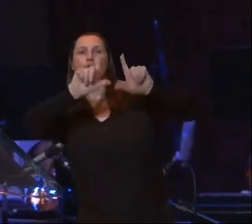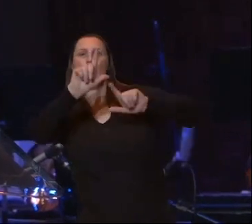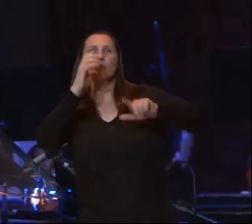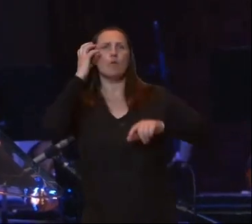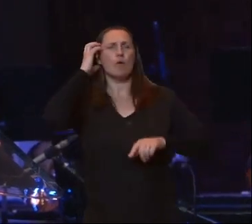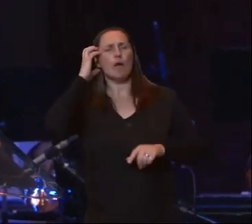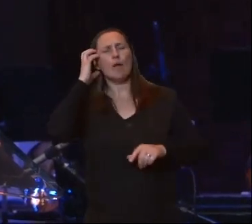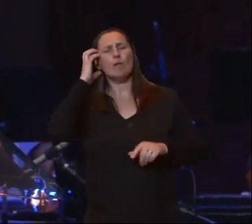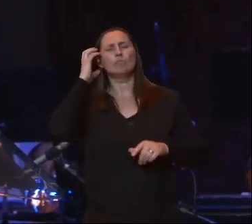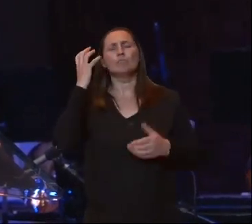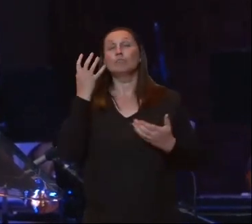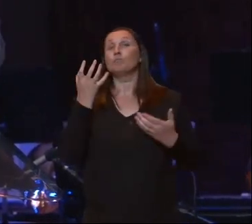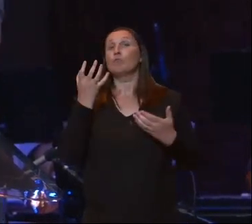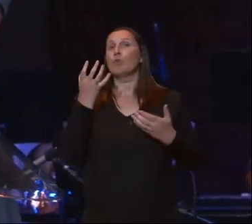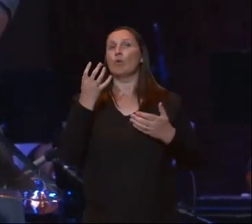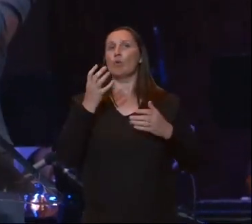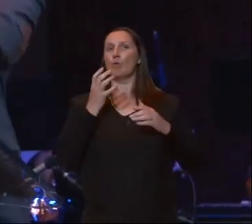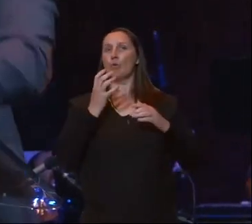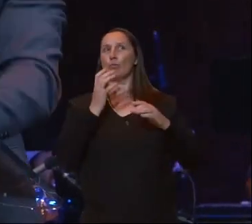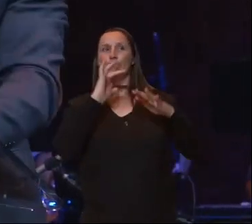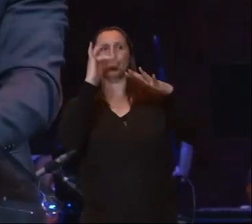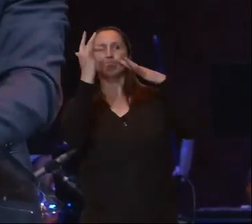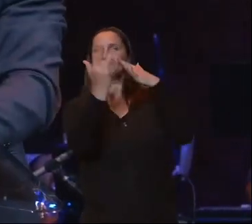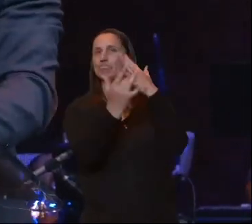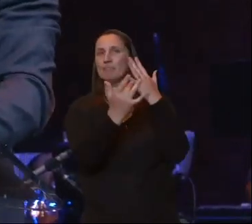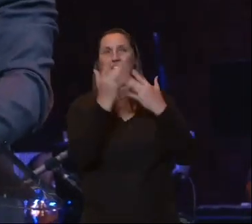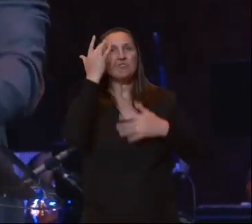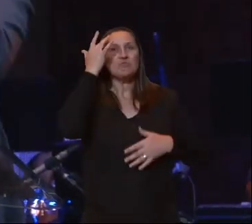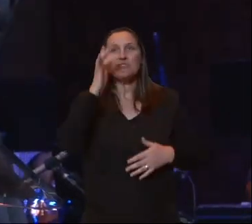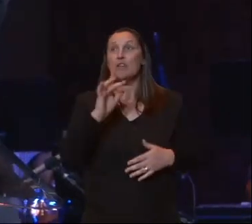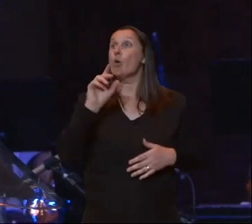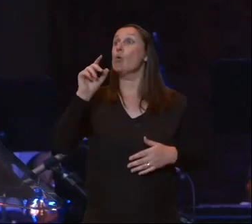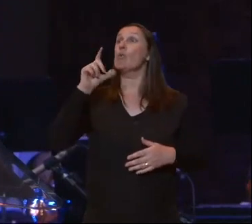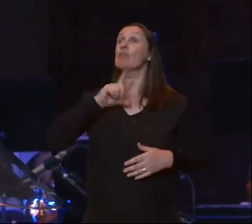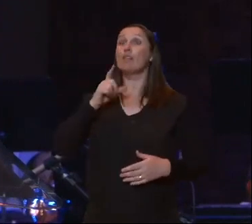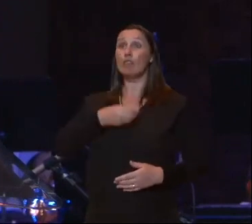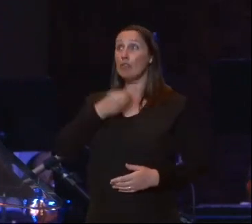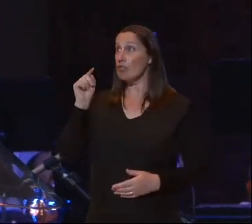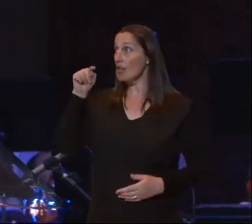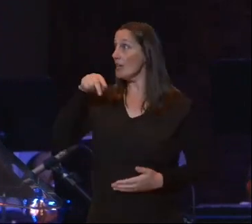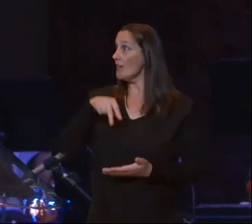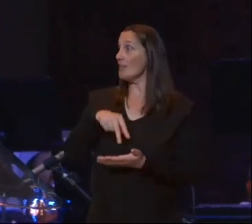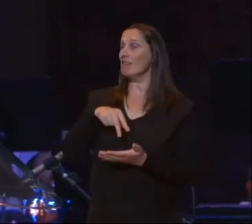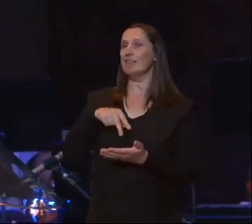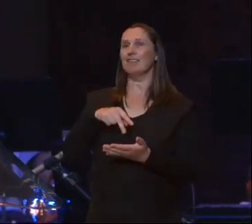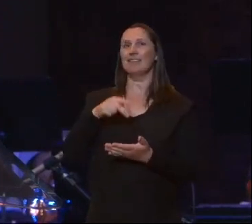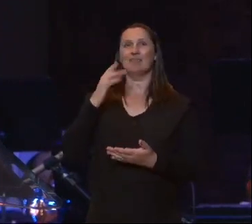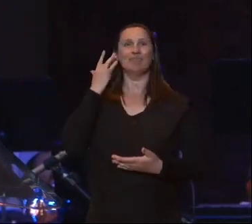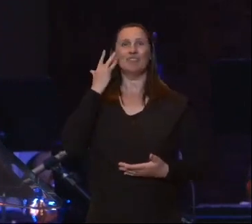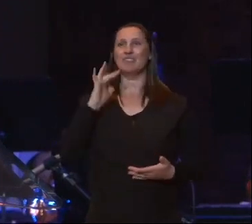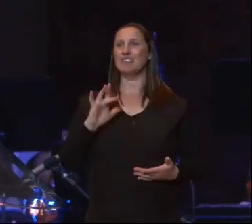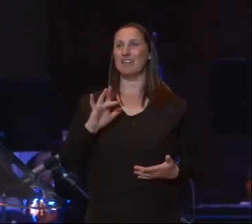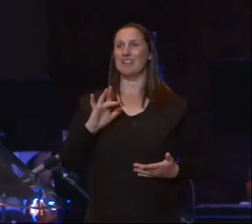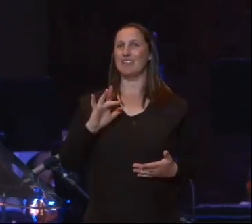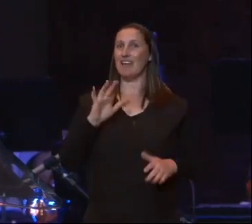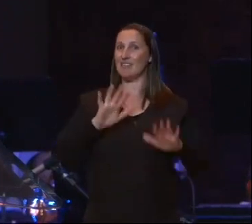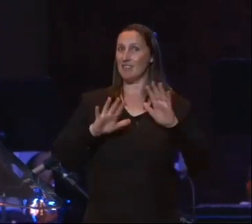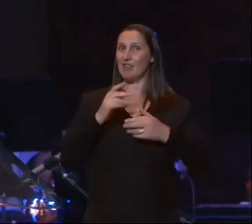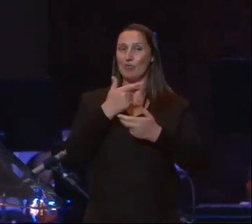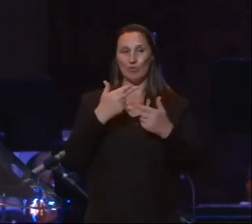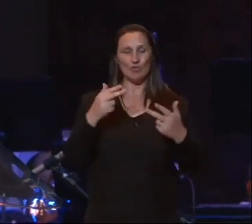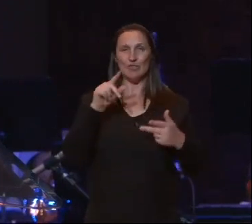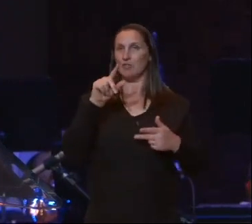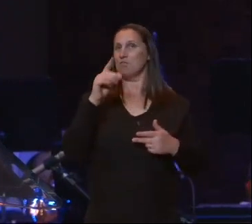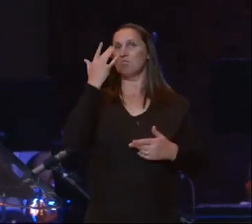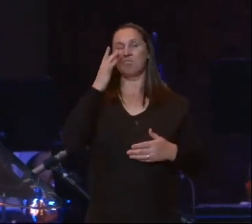veio aqui a esta casa. Existem situações diante de você que você não sabe lidar. Eu quero te apresentar Jesus Cristo.